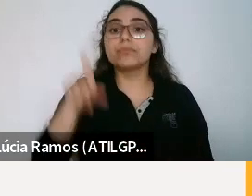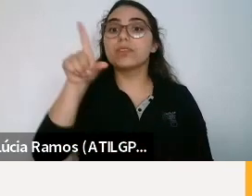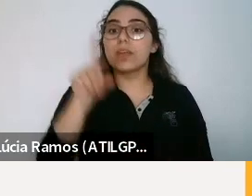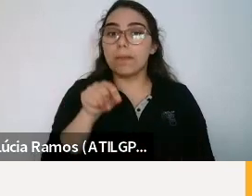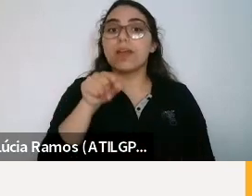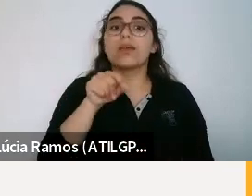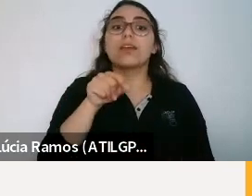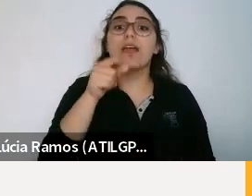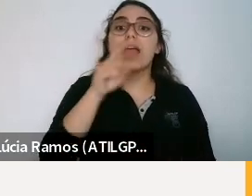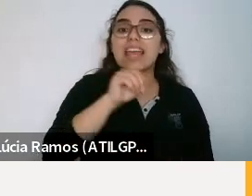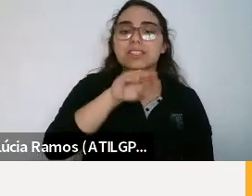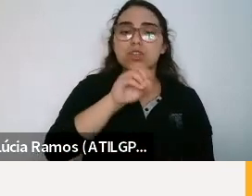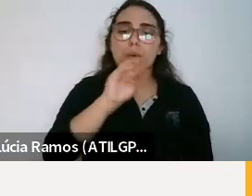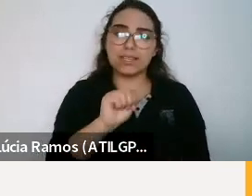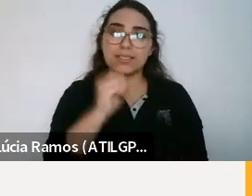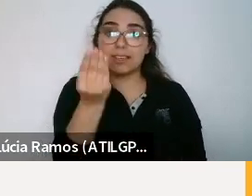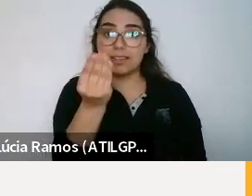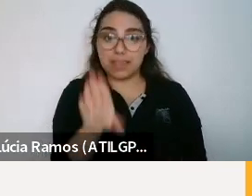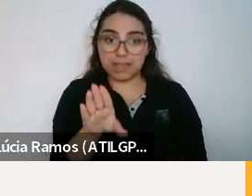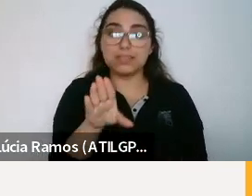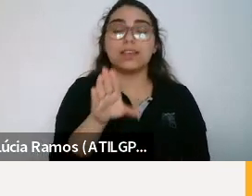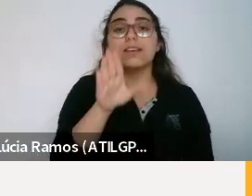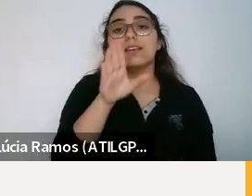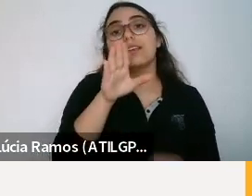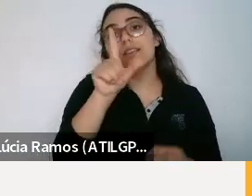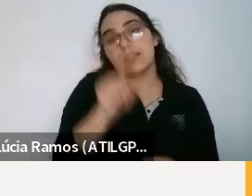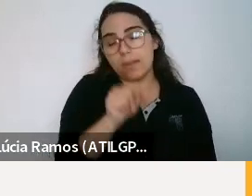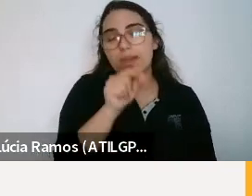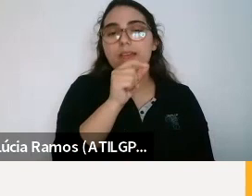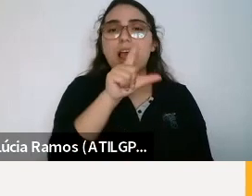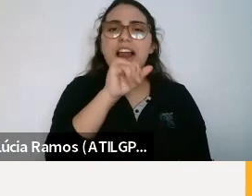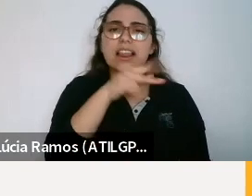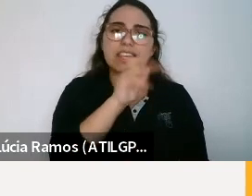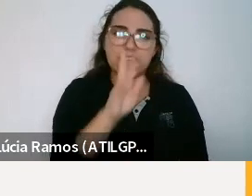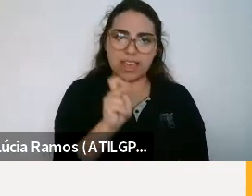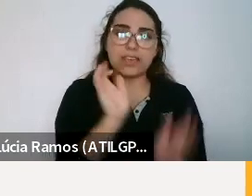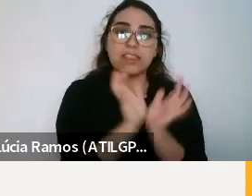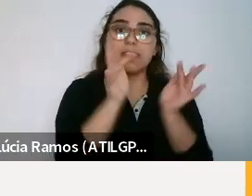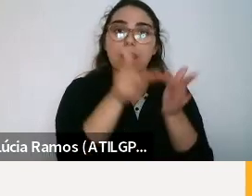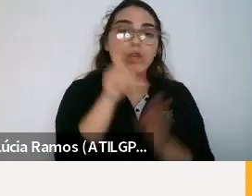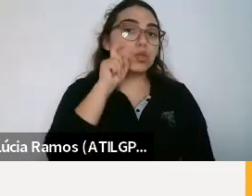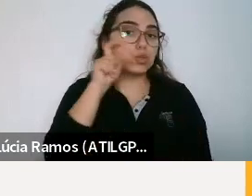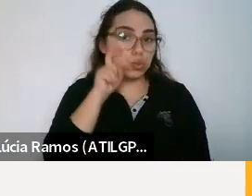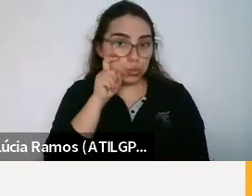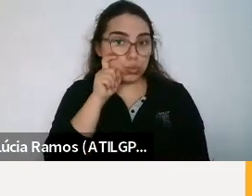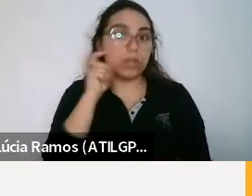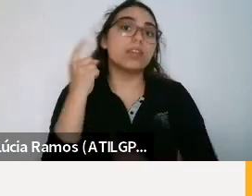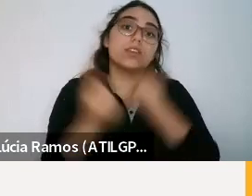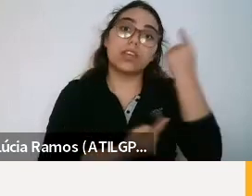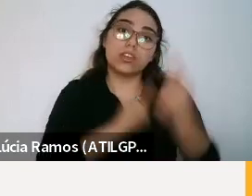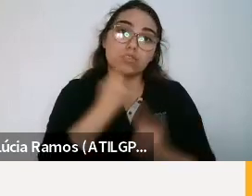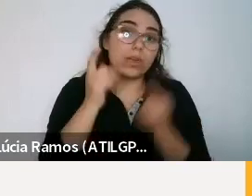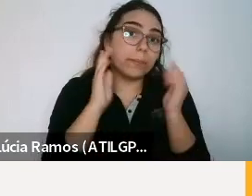Segura, o SOS Criança, e também aqui muito importante, e que em alguns casos deverão mesmo ser feitas